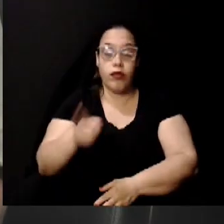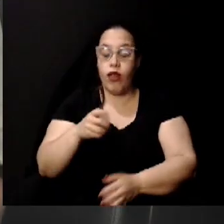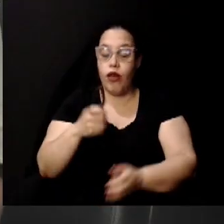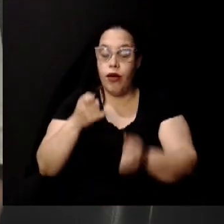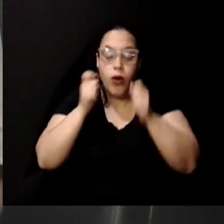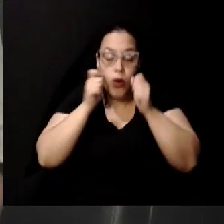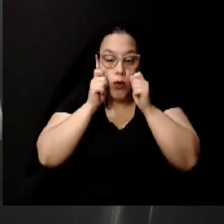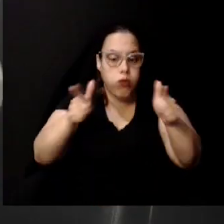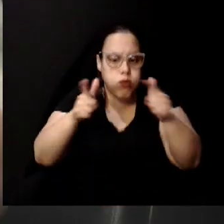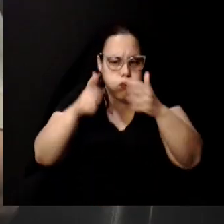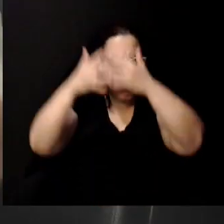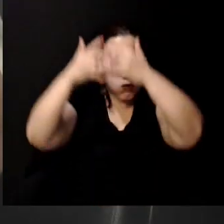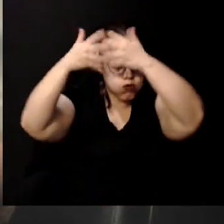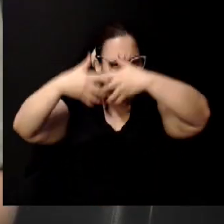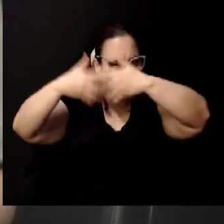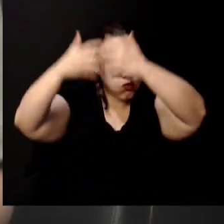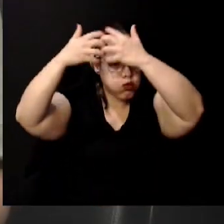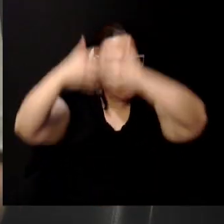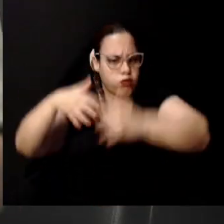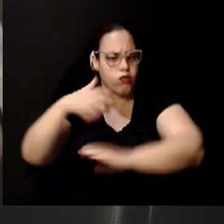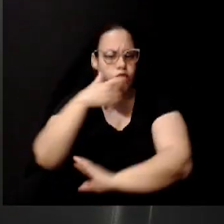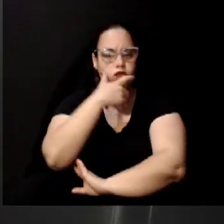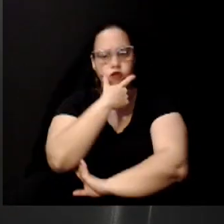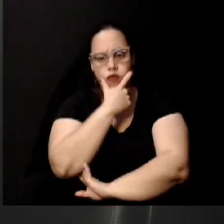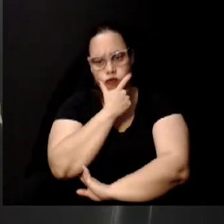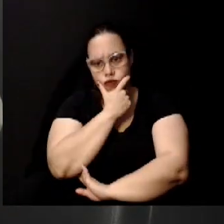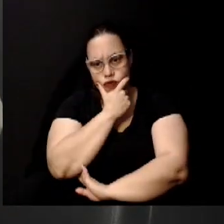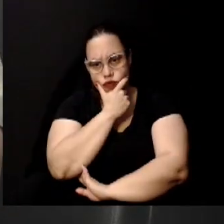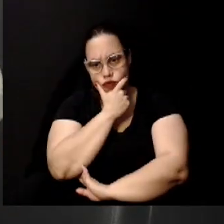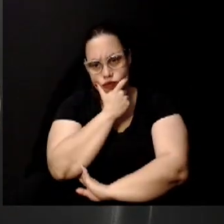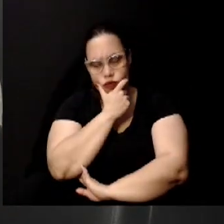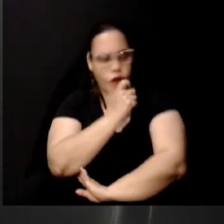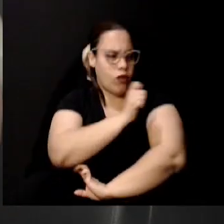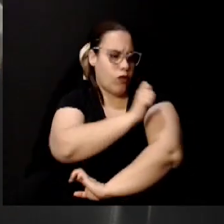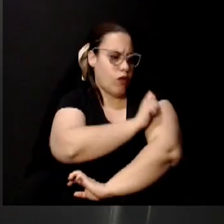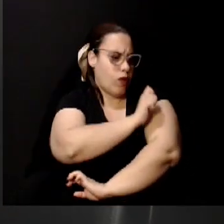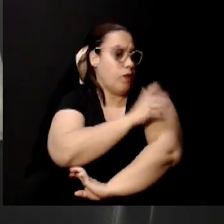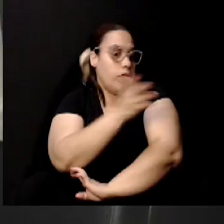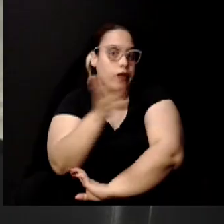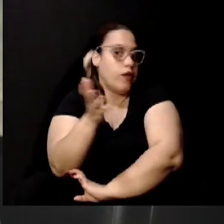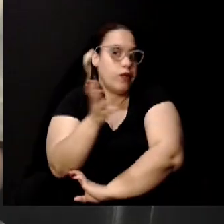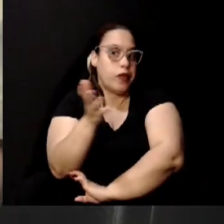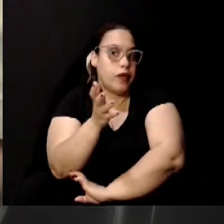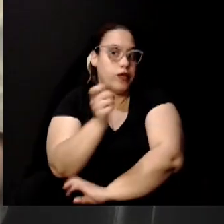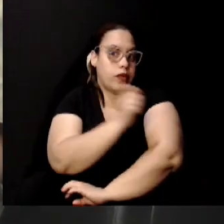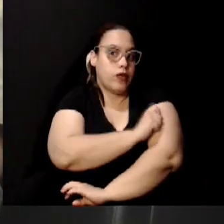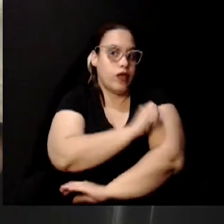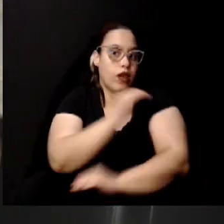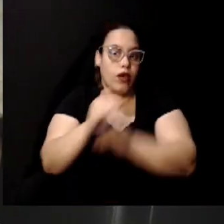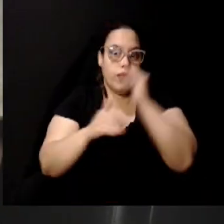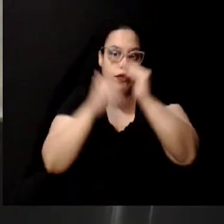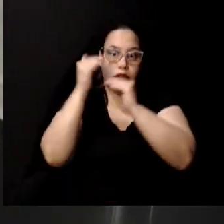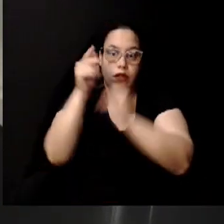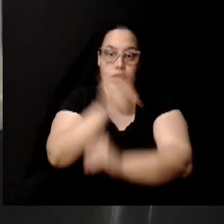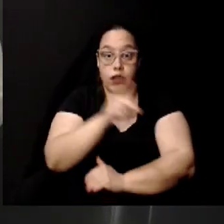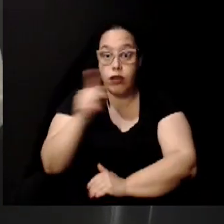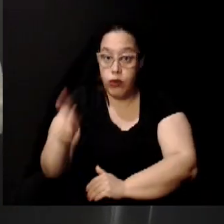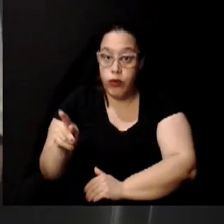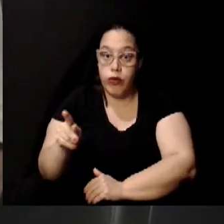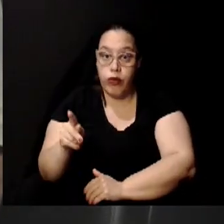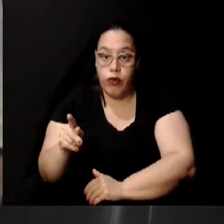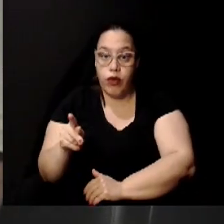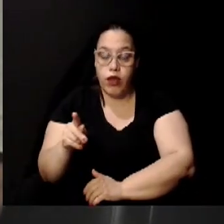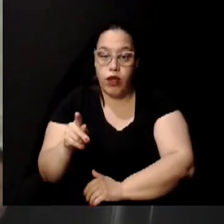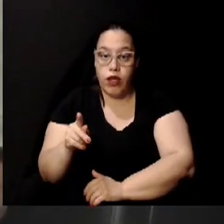reflexão nos seus alunos, até a ponto de que talvez os alunos ultrapassem o professor em termos... aprender a